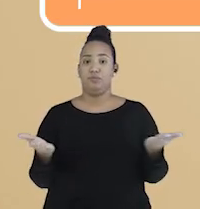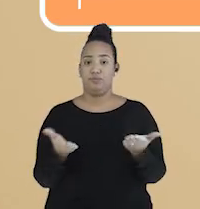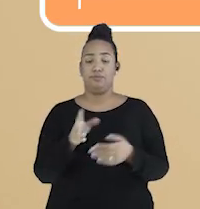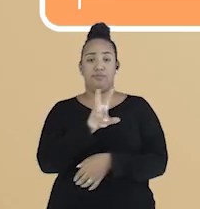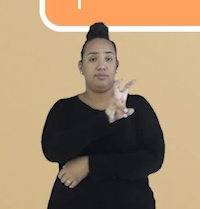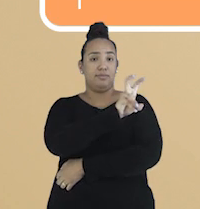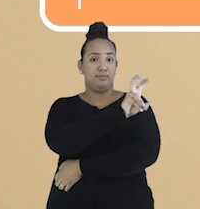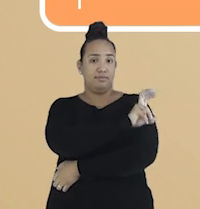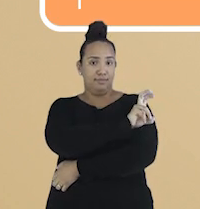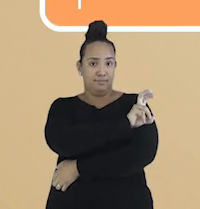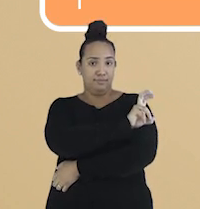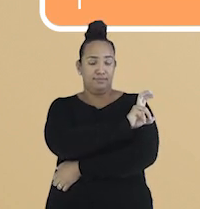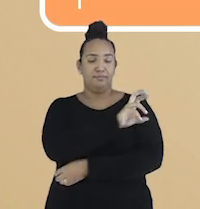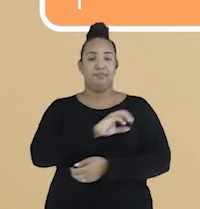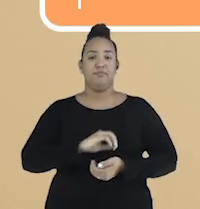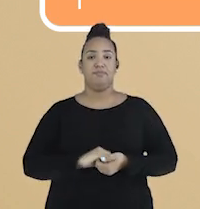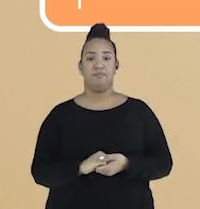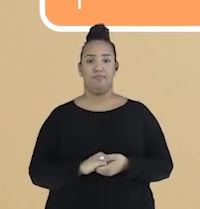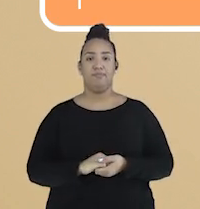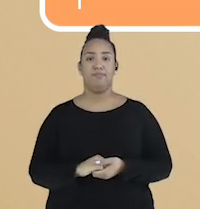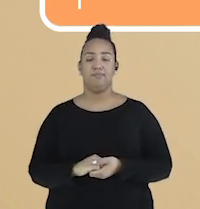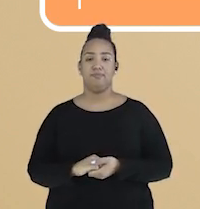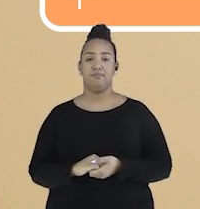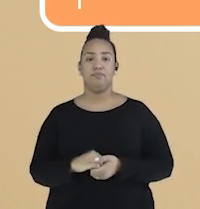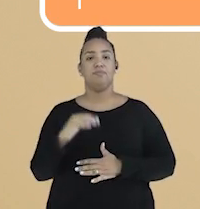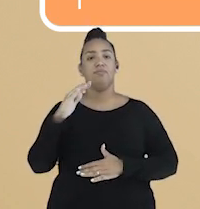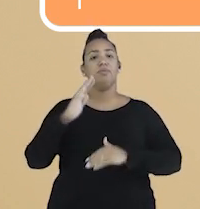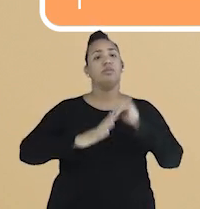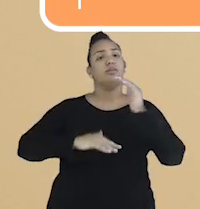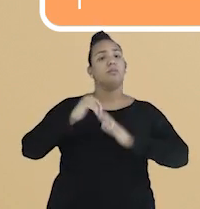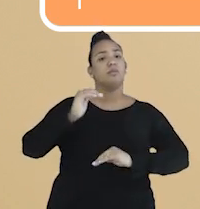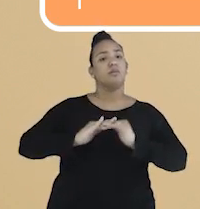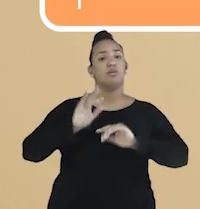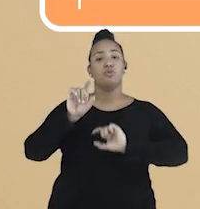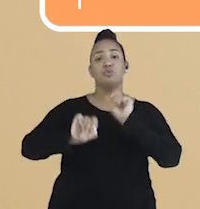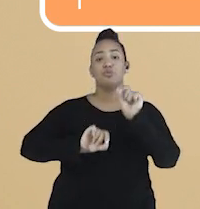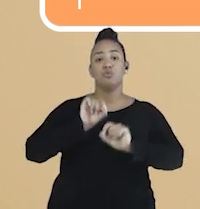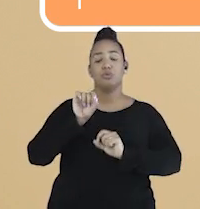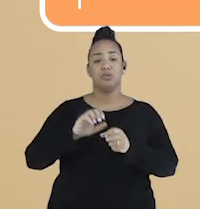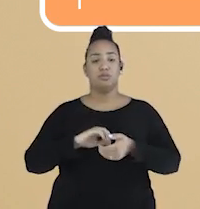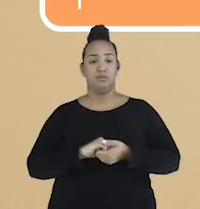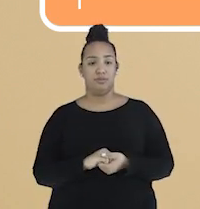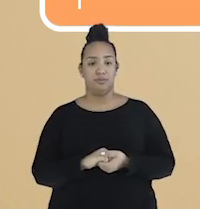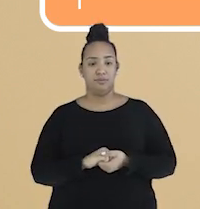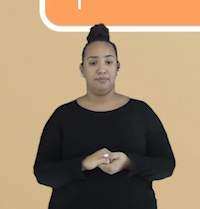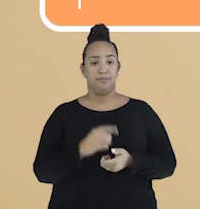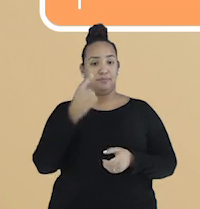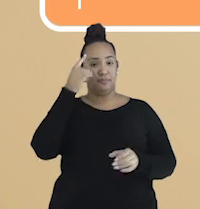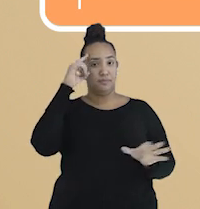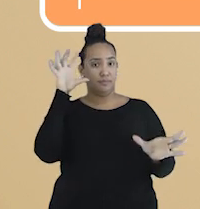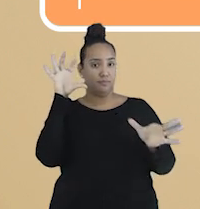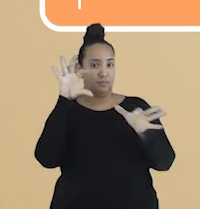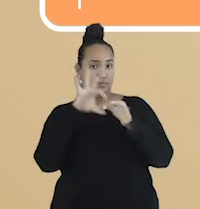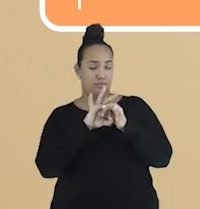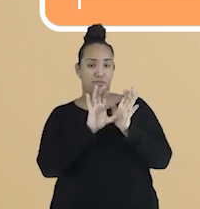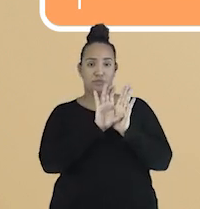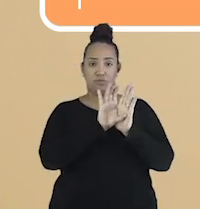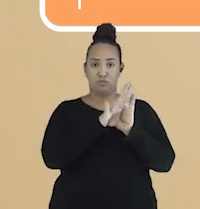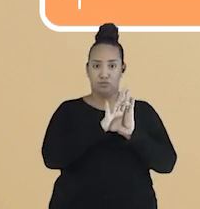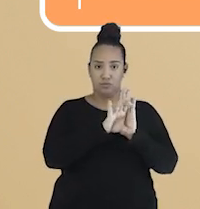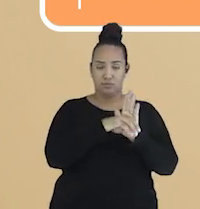é para o 5º ano das séries iniciais, em que trabalharemos a habilidade, associar o conceito